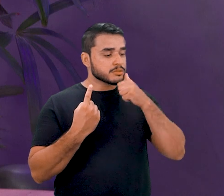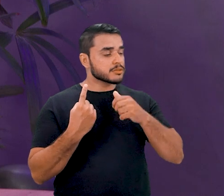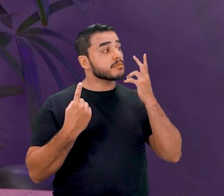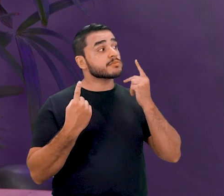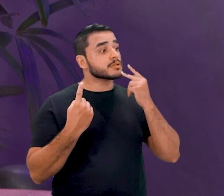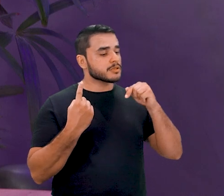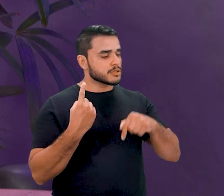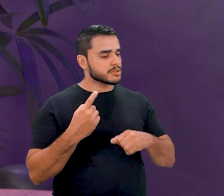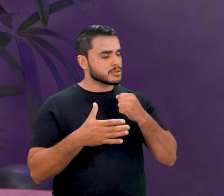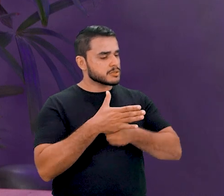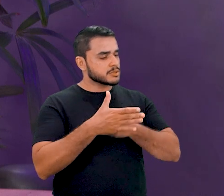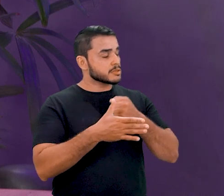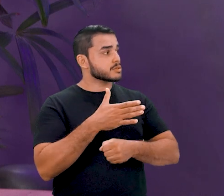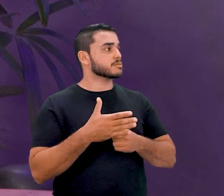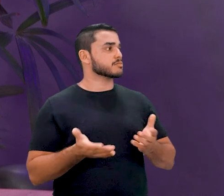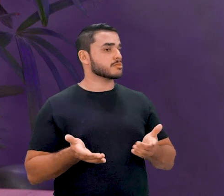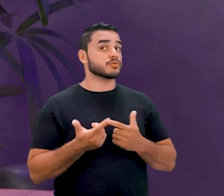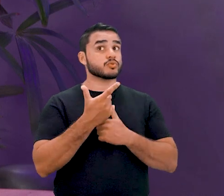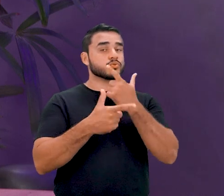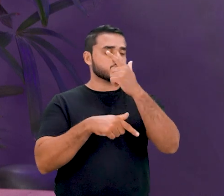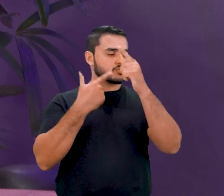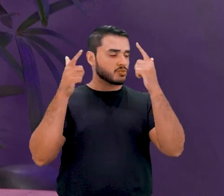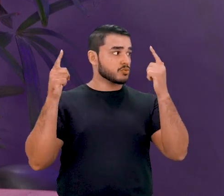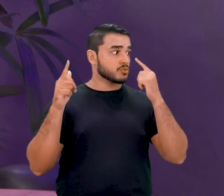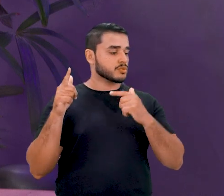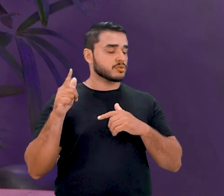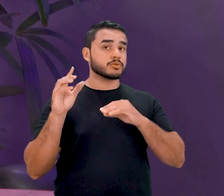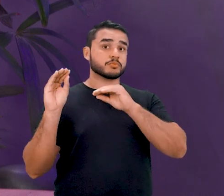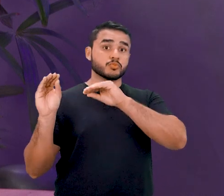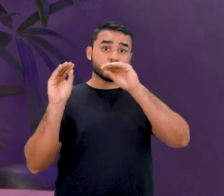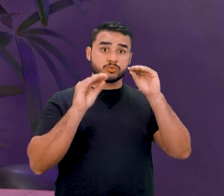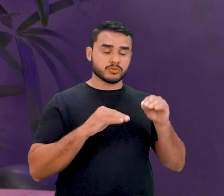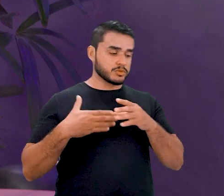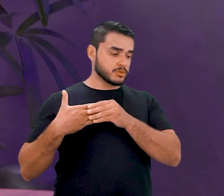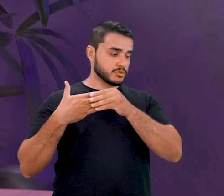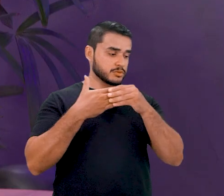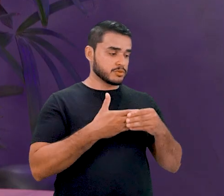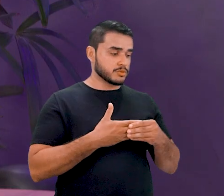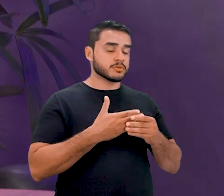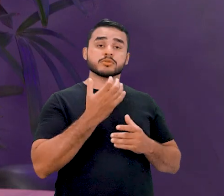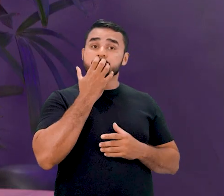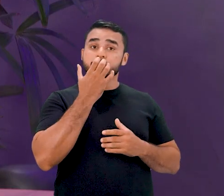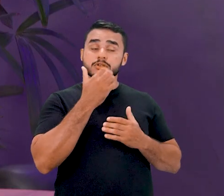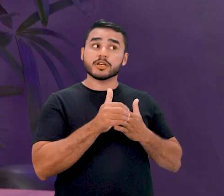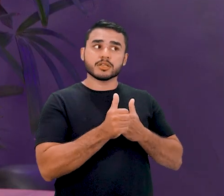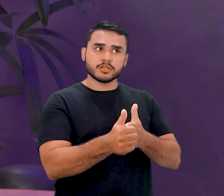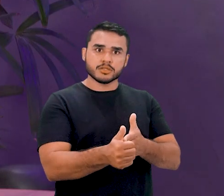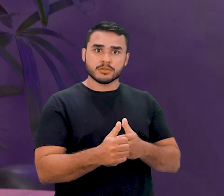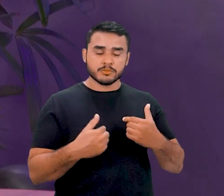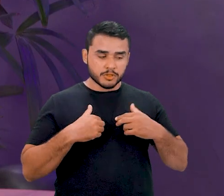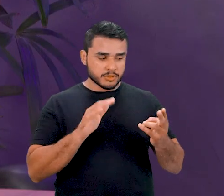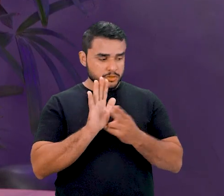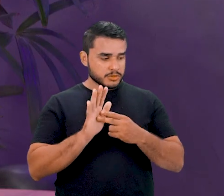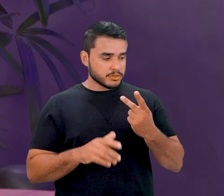cearense. Então, assim, vieram pessoas de outros estados morar em Fortaleza com seus cães-guia. Mas